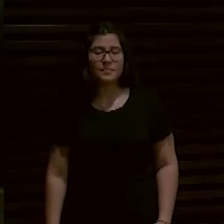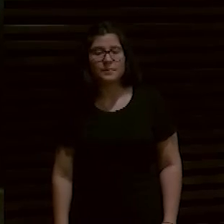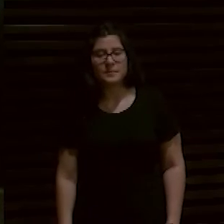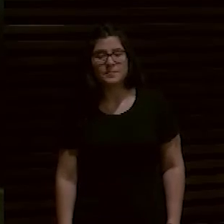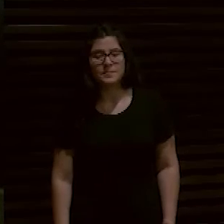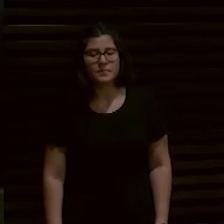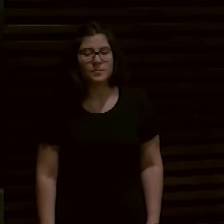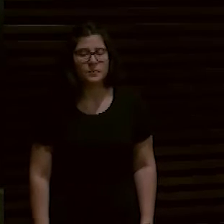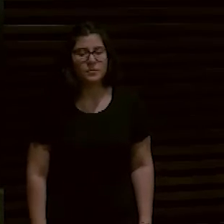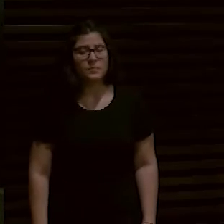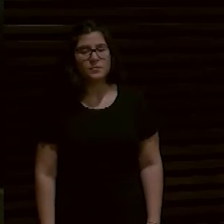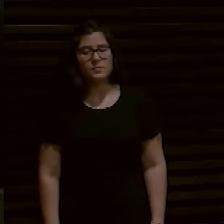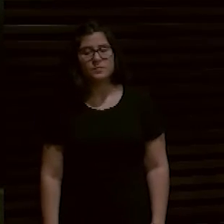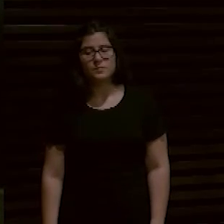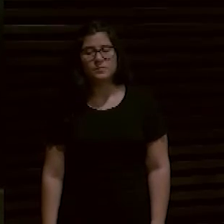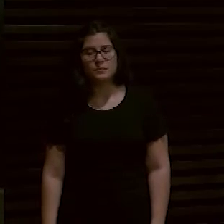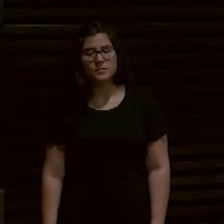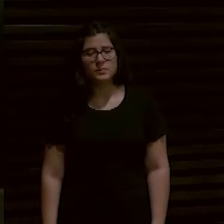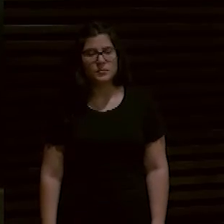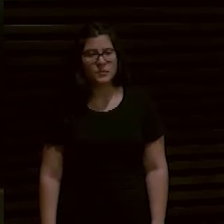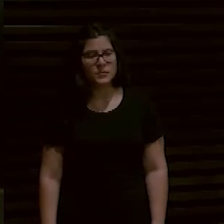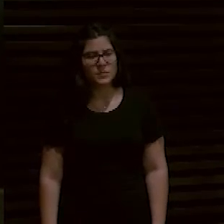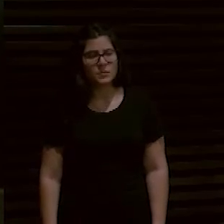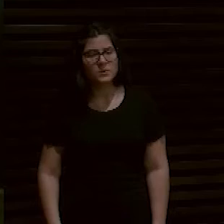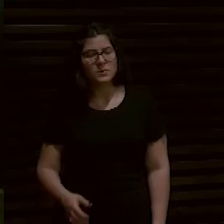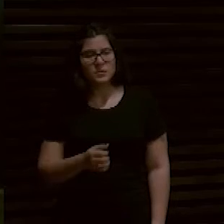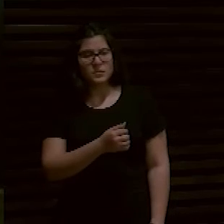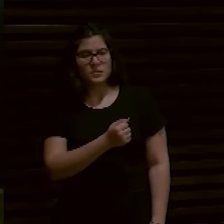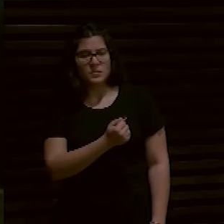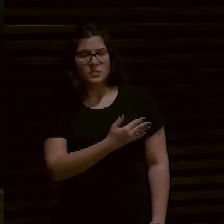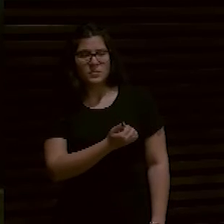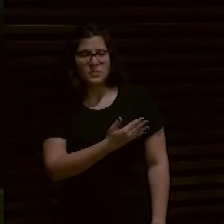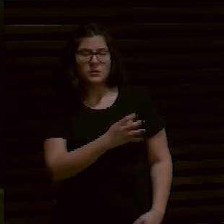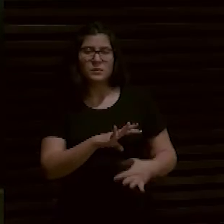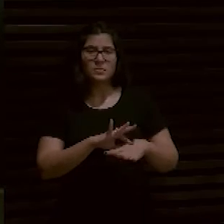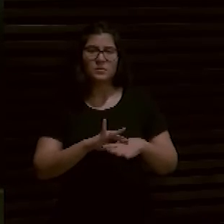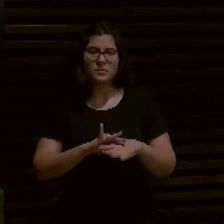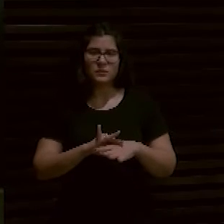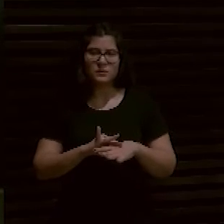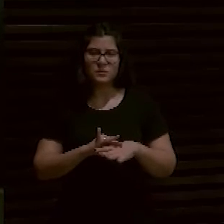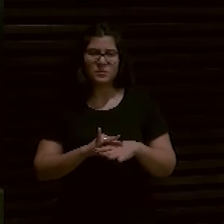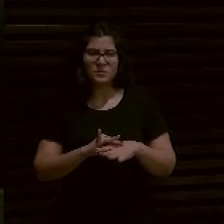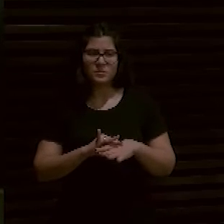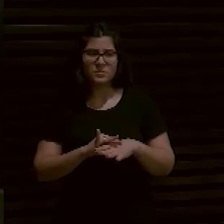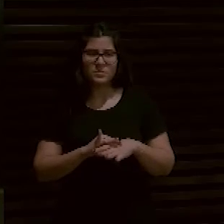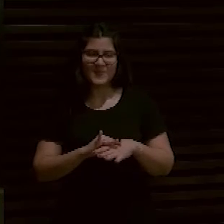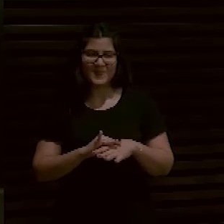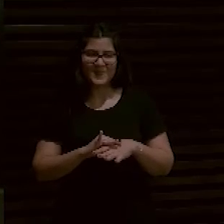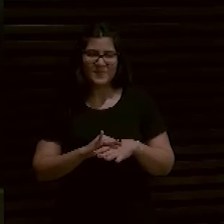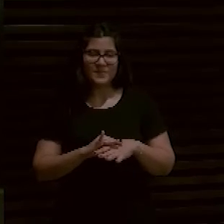Seguimos, ouvindo isso do Senhor, que o coração é doente, anache,